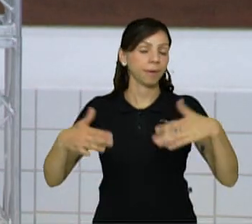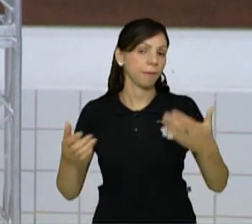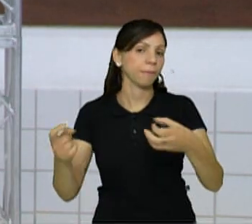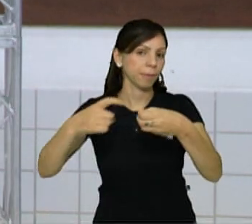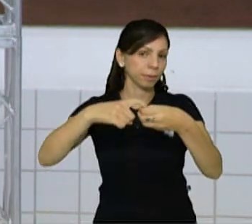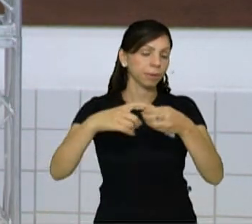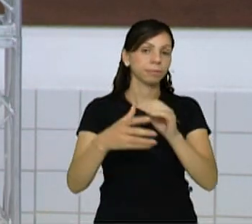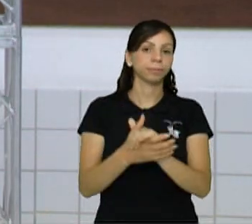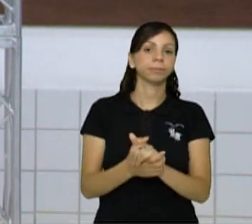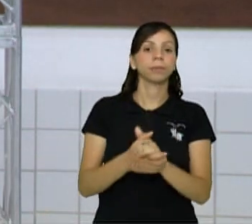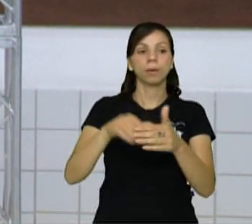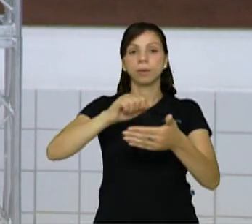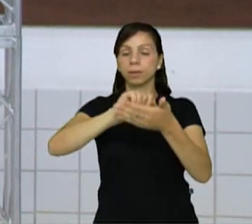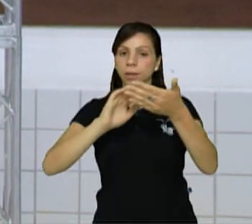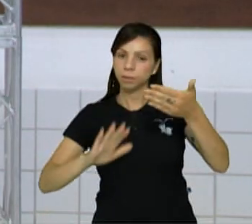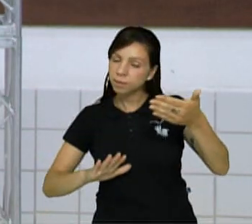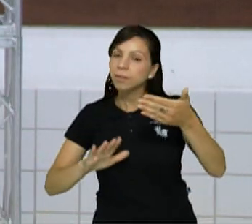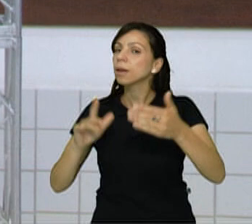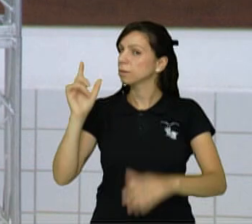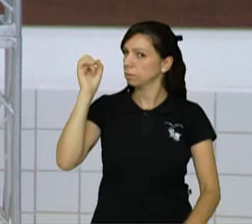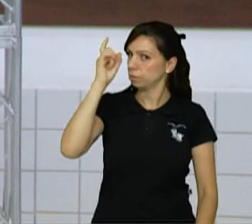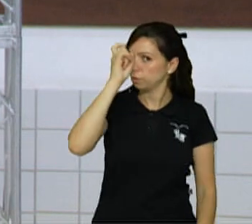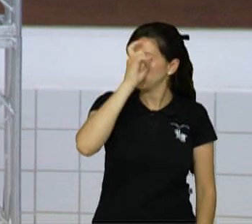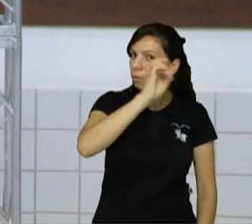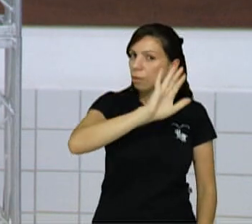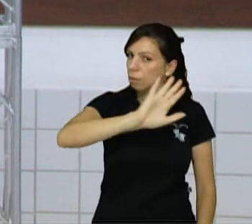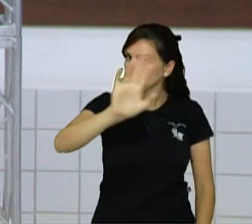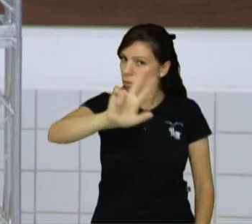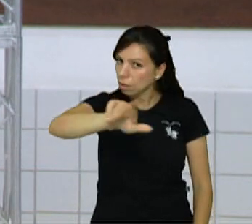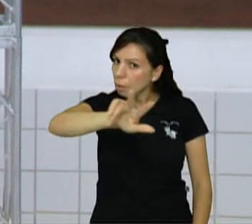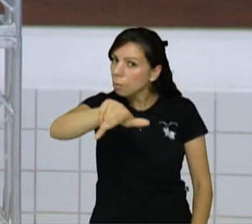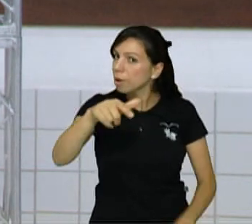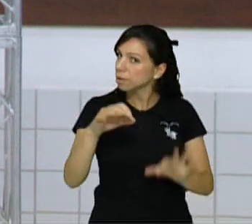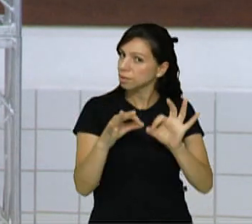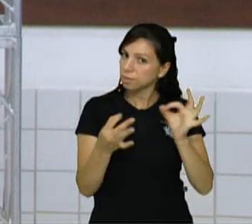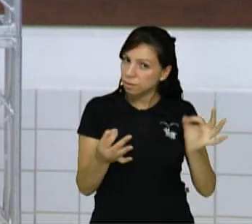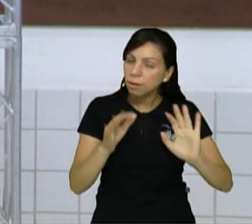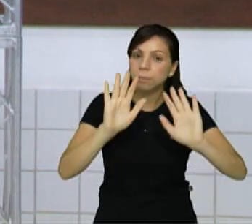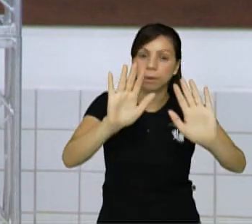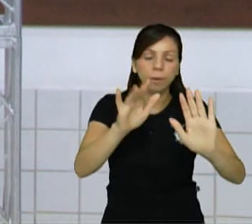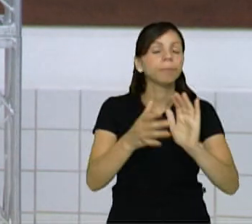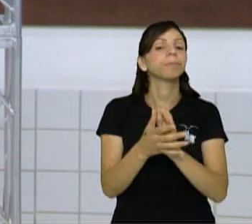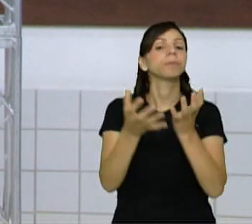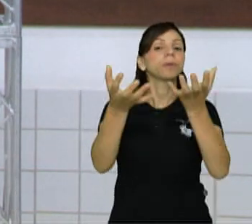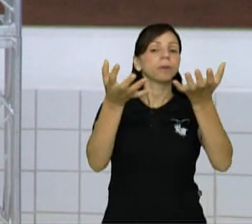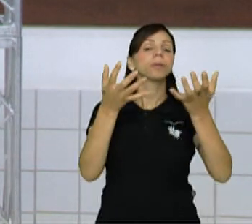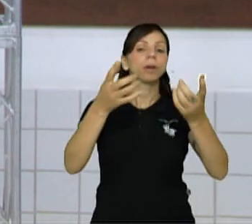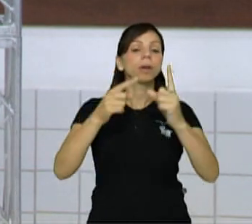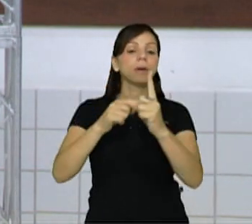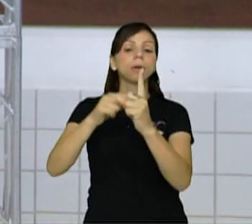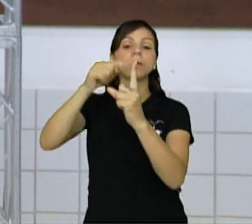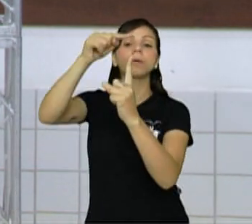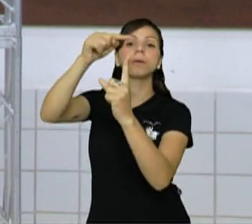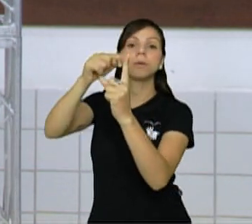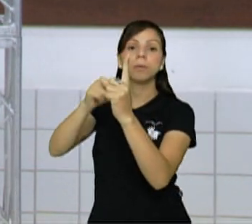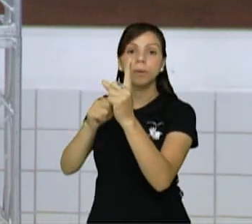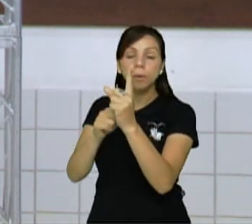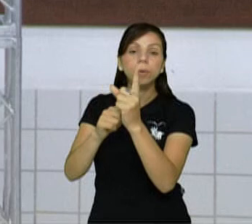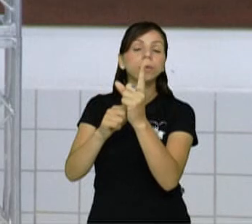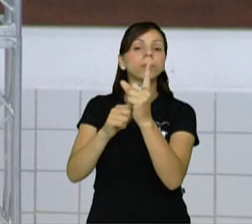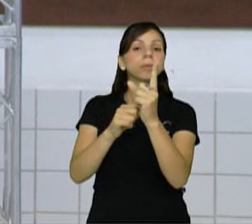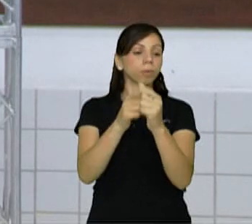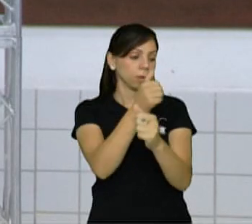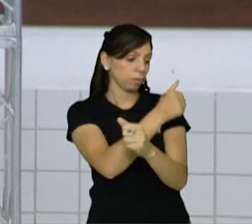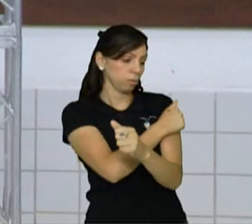Então vamos lá, pessoal. Esse exercício ele é difícil, tá? Ele não é tão simples. Ele quer saber em qual temperatura a escala do aluno